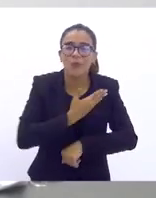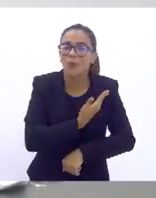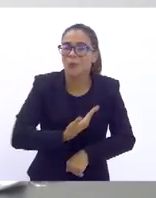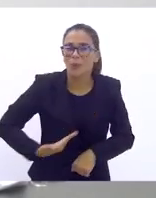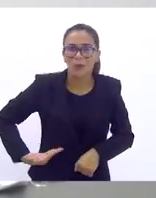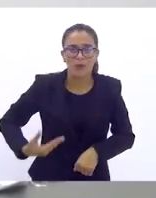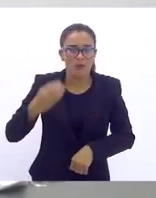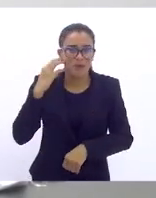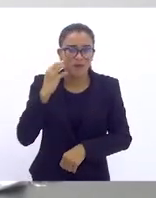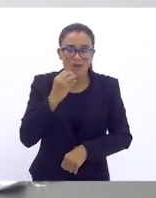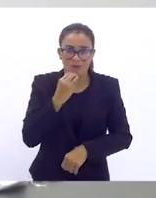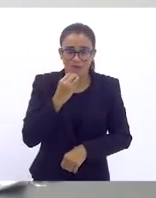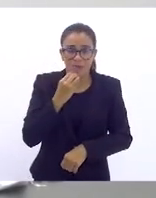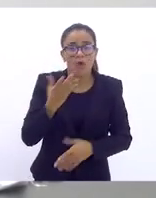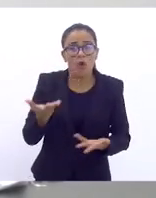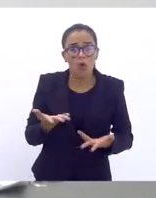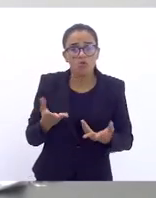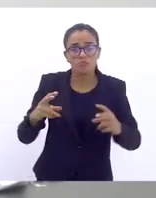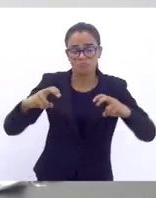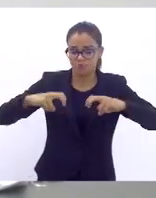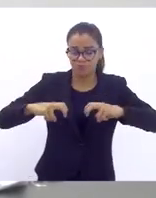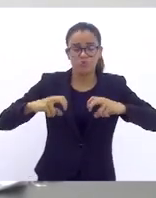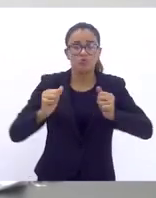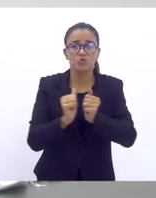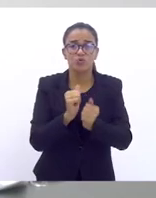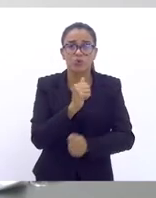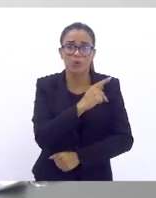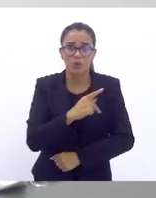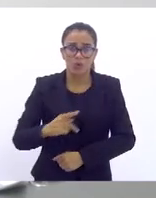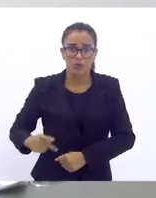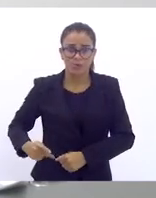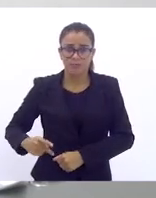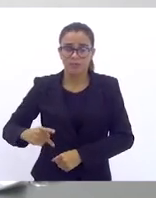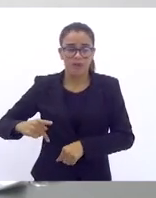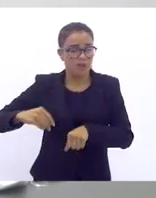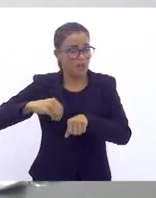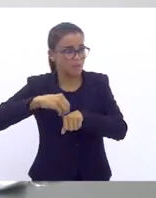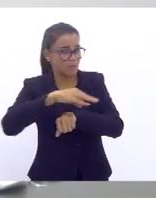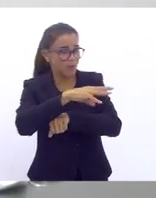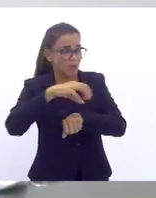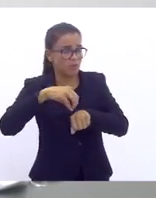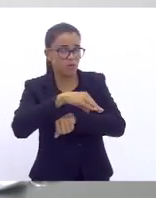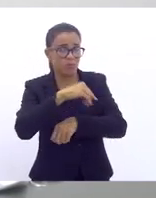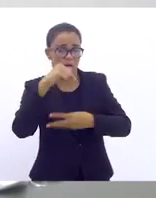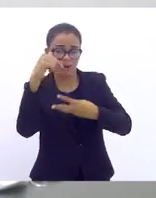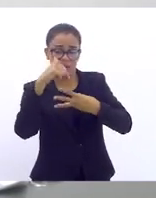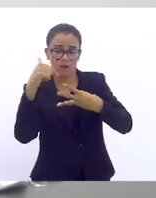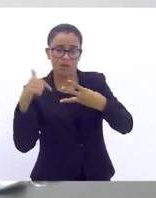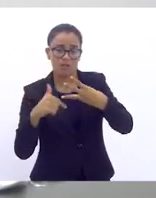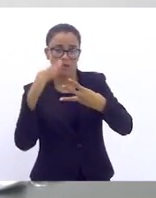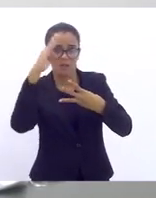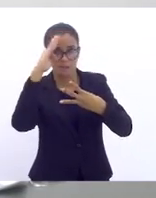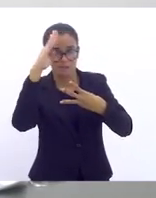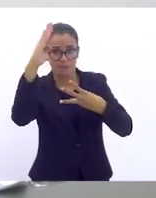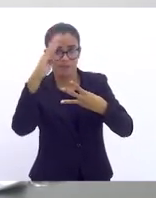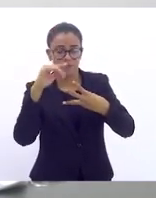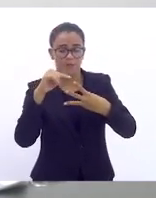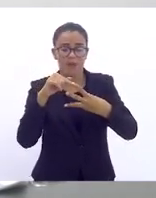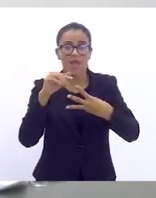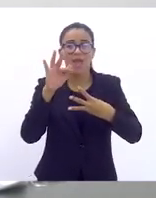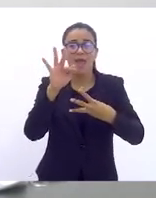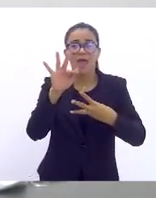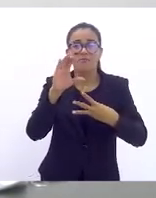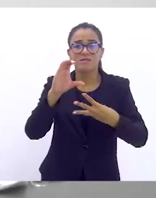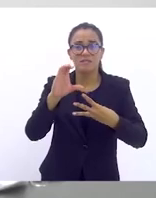governador se reúne com o presidente da república e coloca como as três prioridades do Estado a f